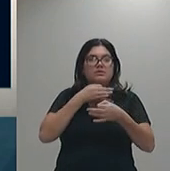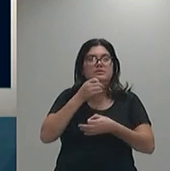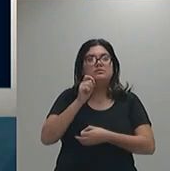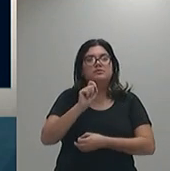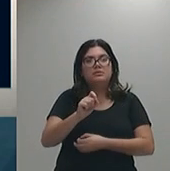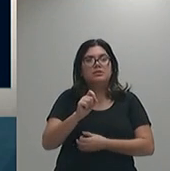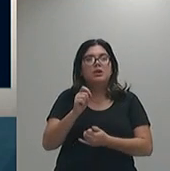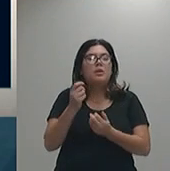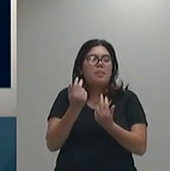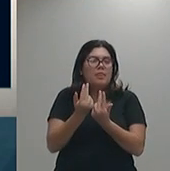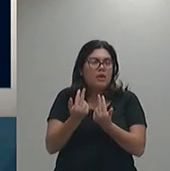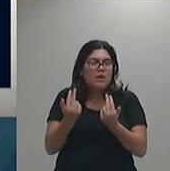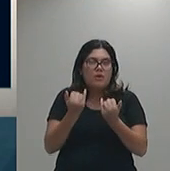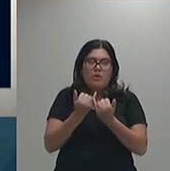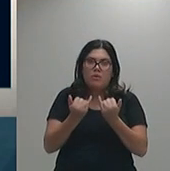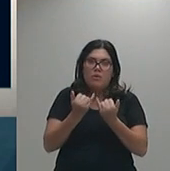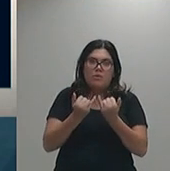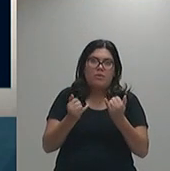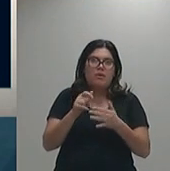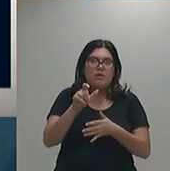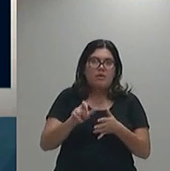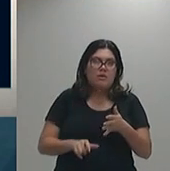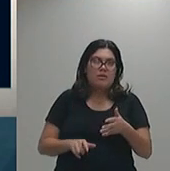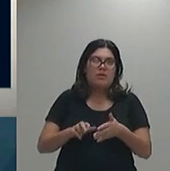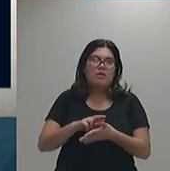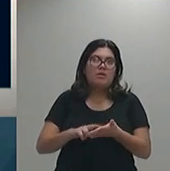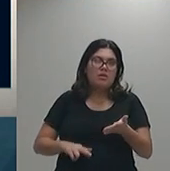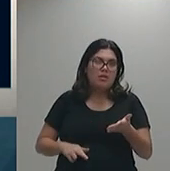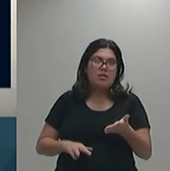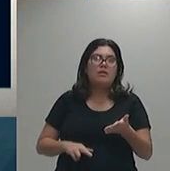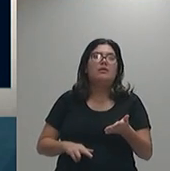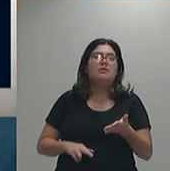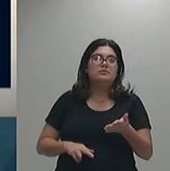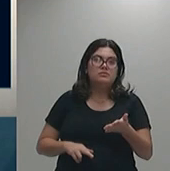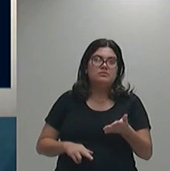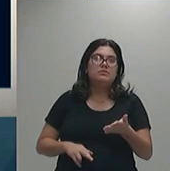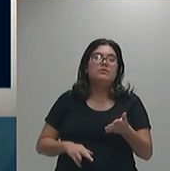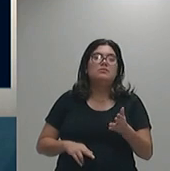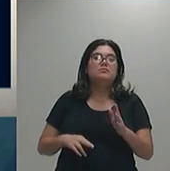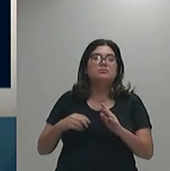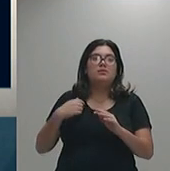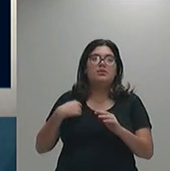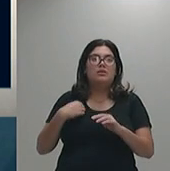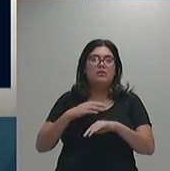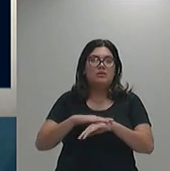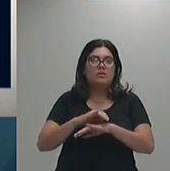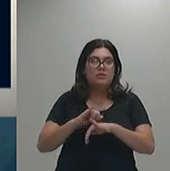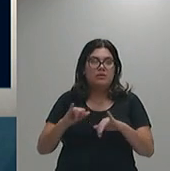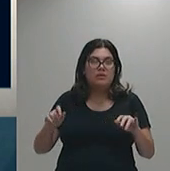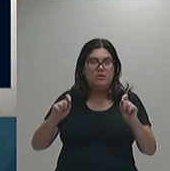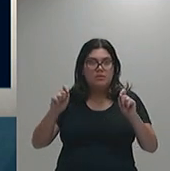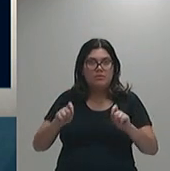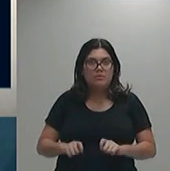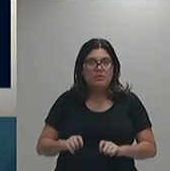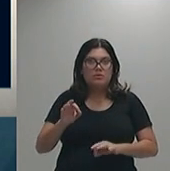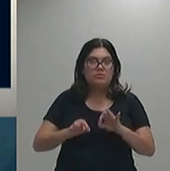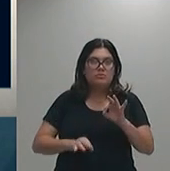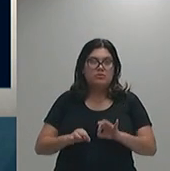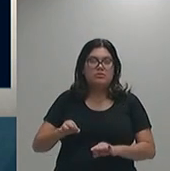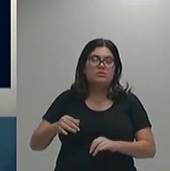idênticas a do eminente relator então forte nessas razões eu declaro a competência do juízo trabalhista